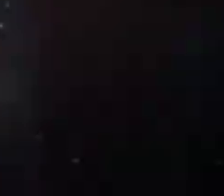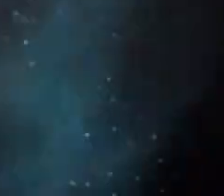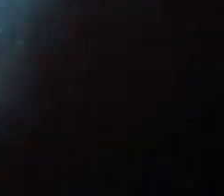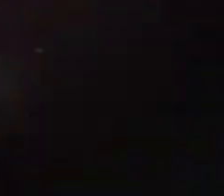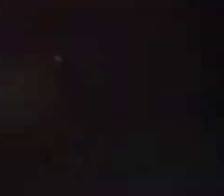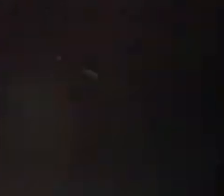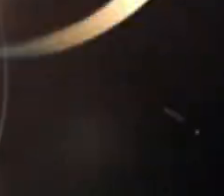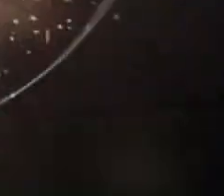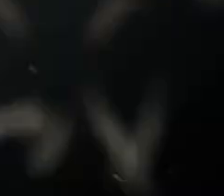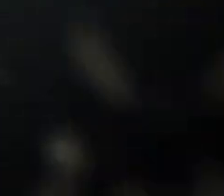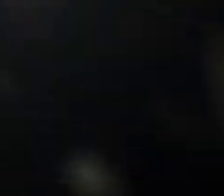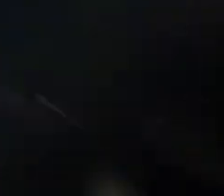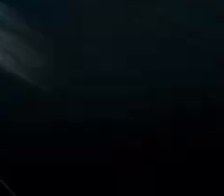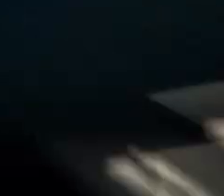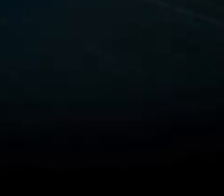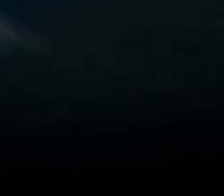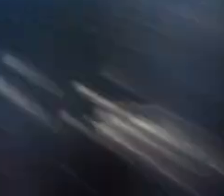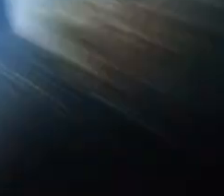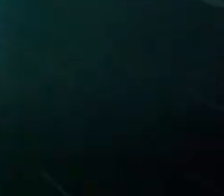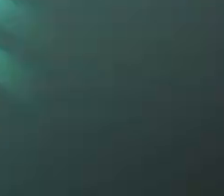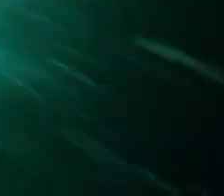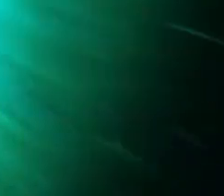E aí